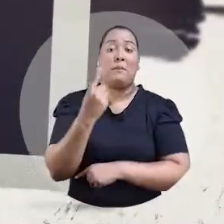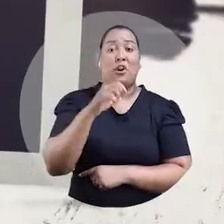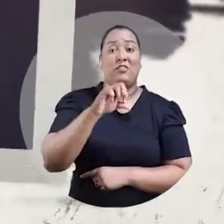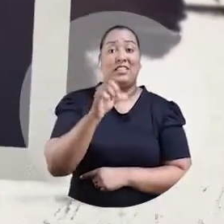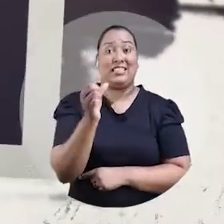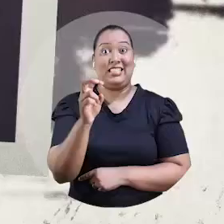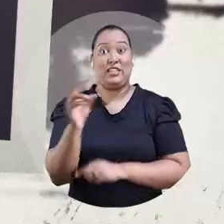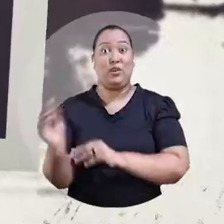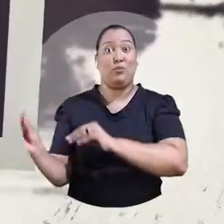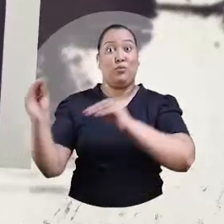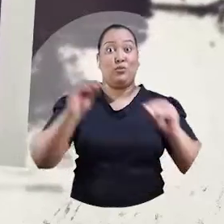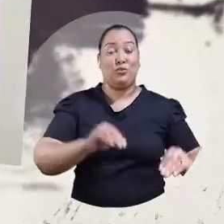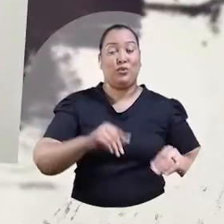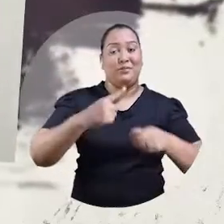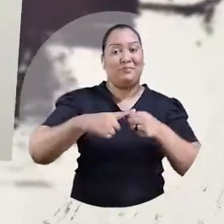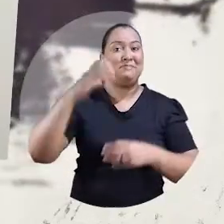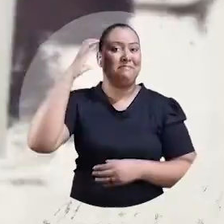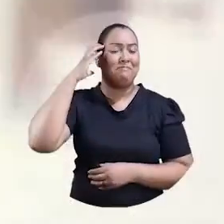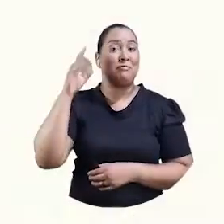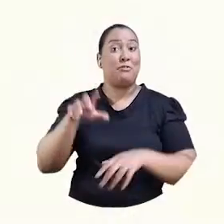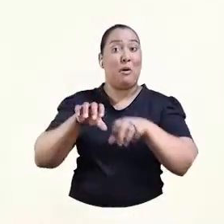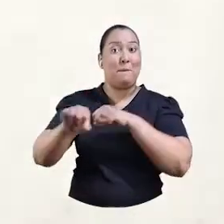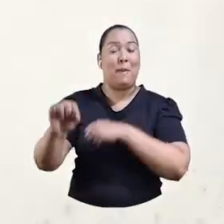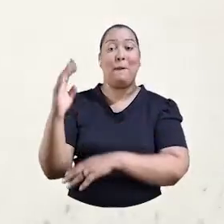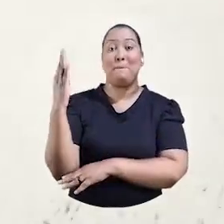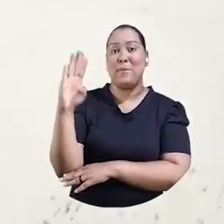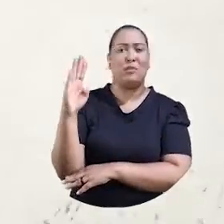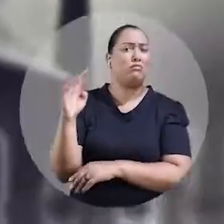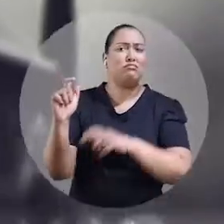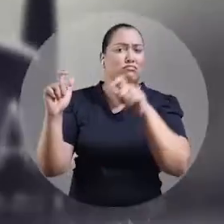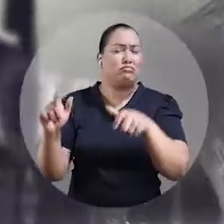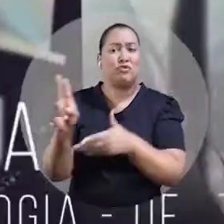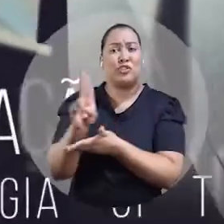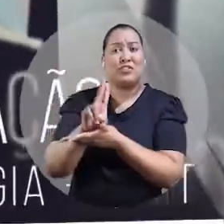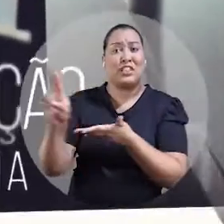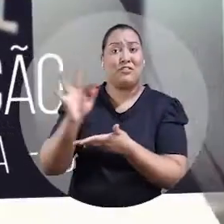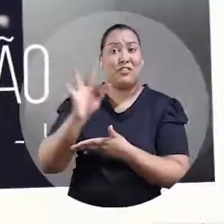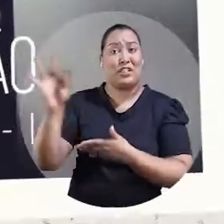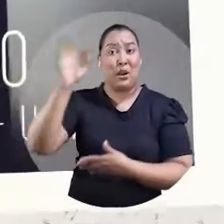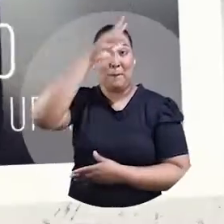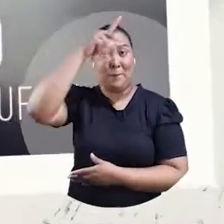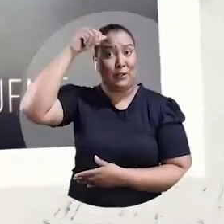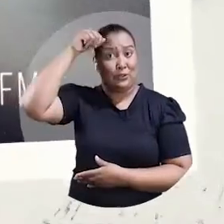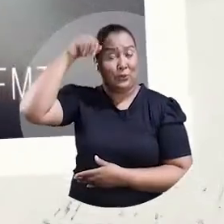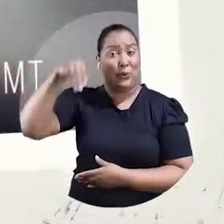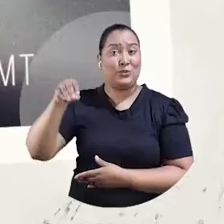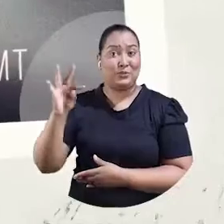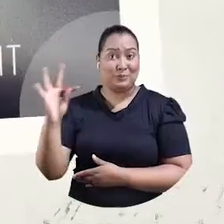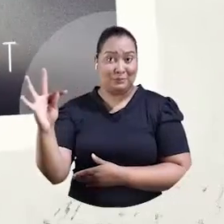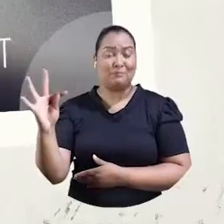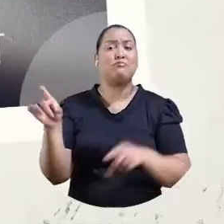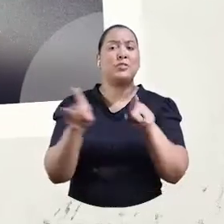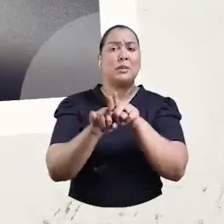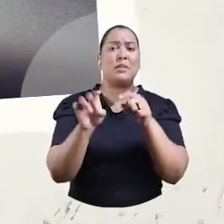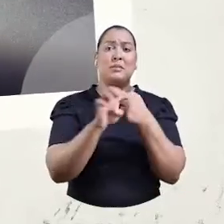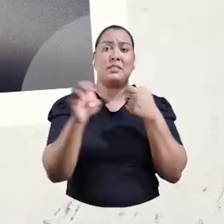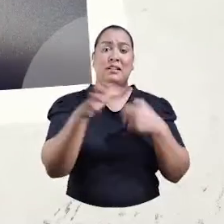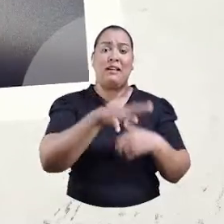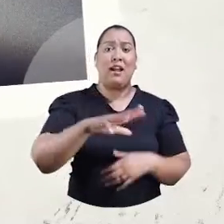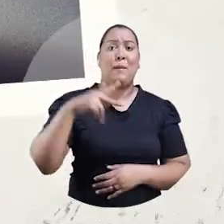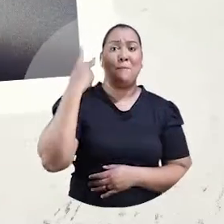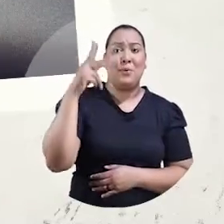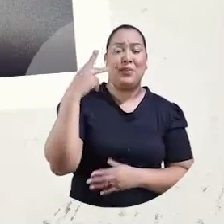em Cuiabá, Mato Grosso. É graduada em Biologia pela Universidade Federal de Mato Grosso e também possui especialização